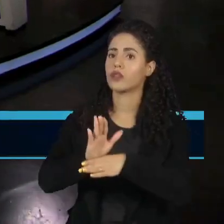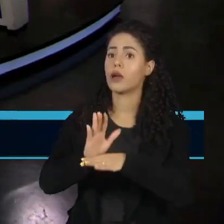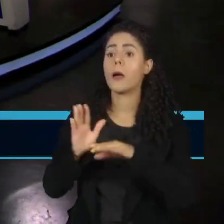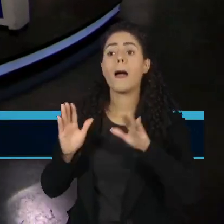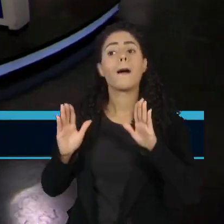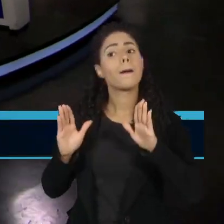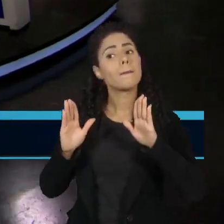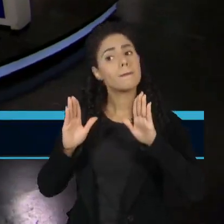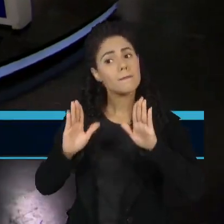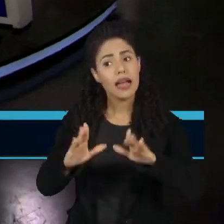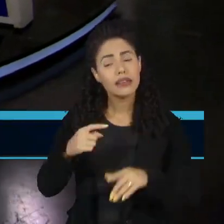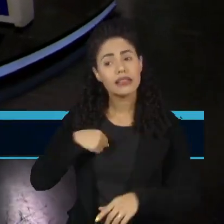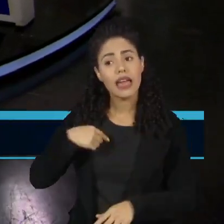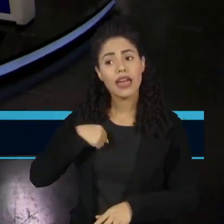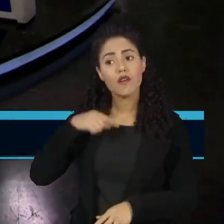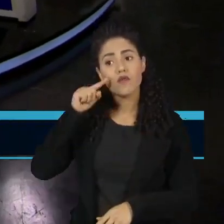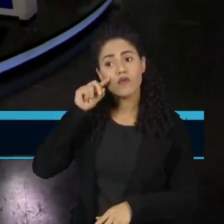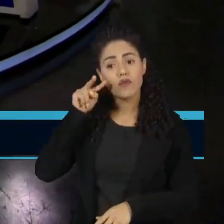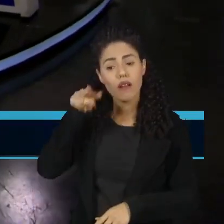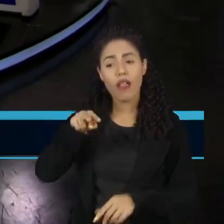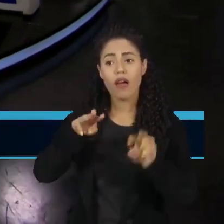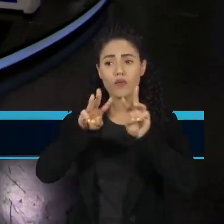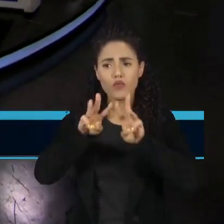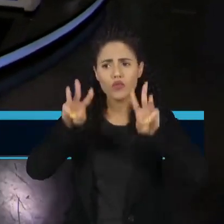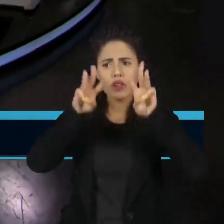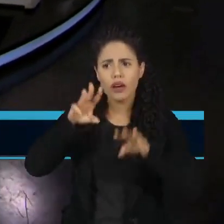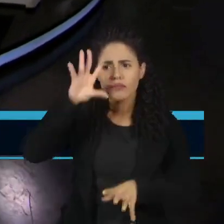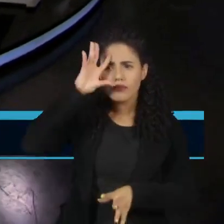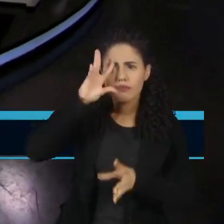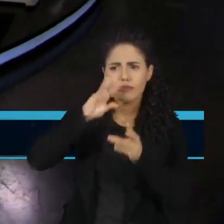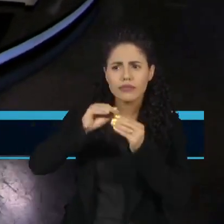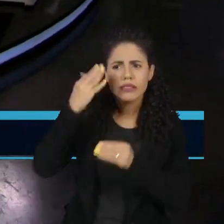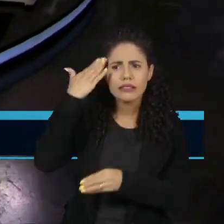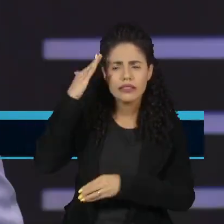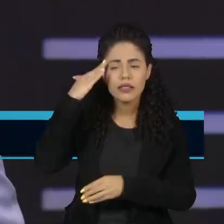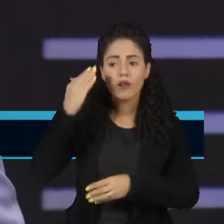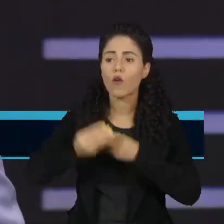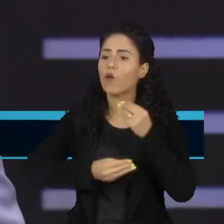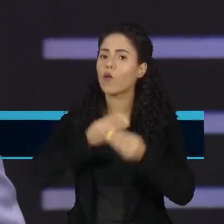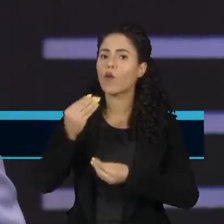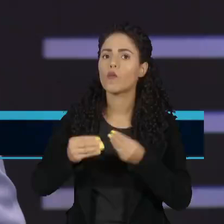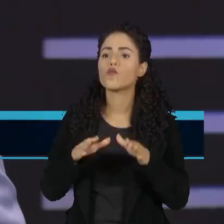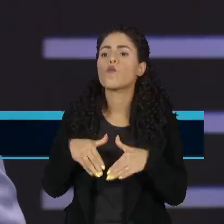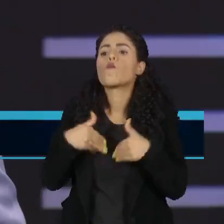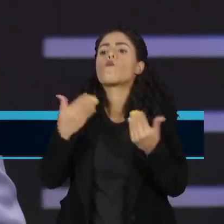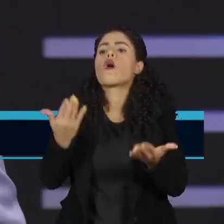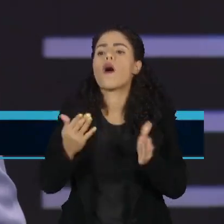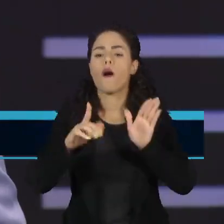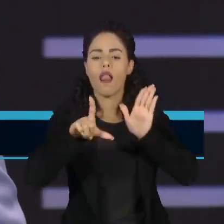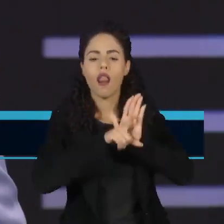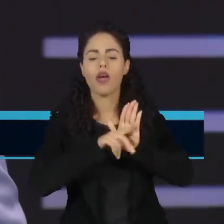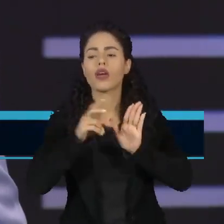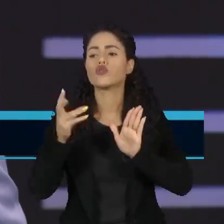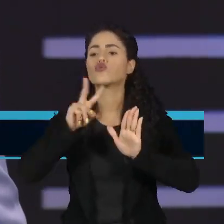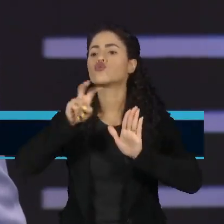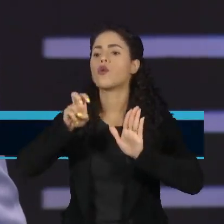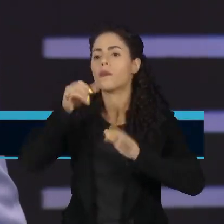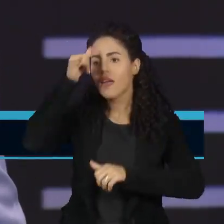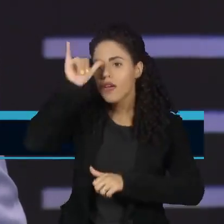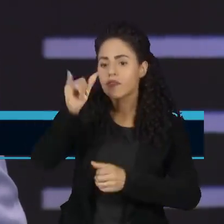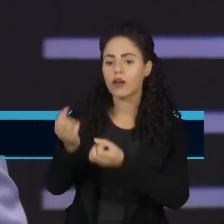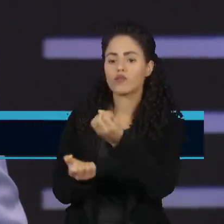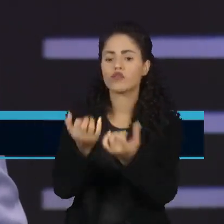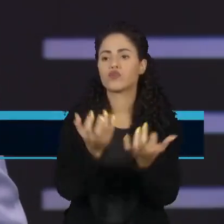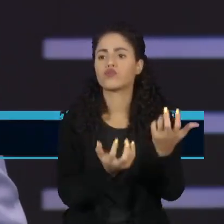Só que eu fui, inclusive, lá no site para entender, por exemplo, qual é a legislação sobre prevenção de incêndio